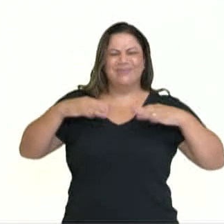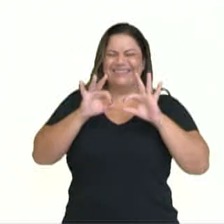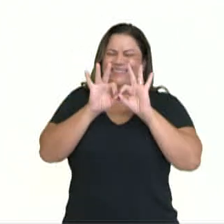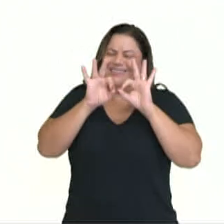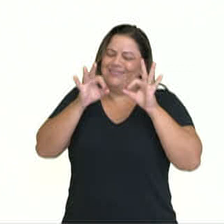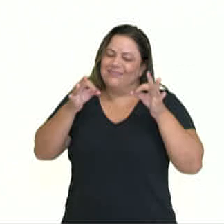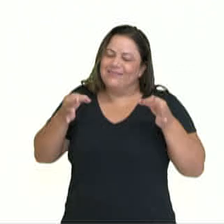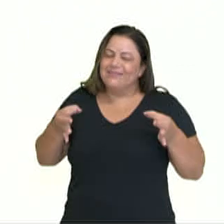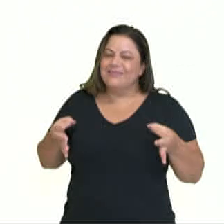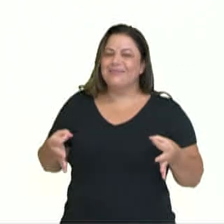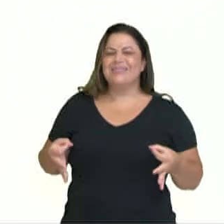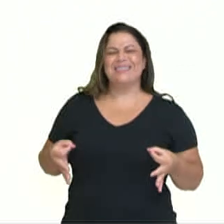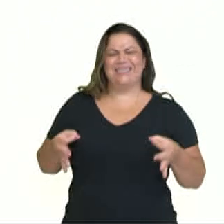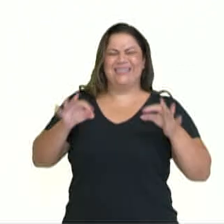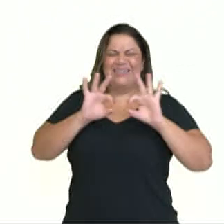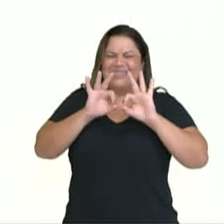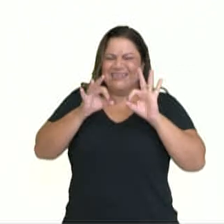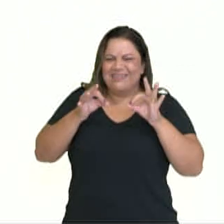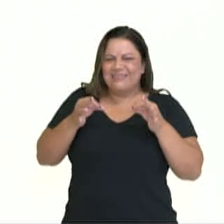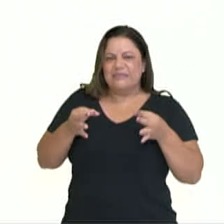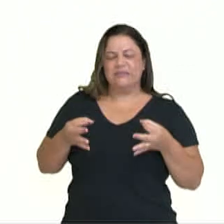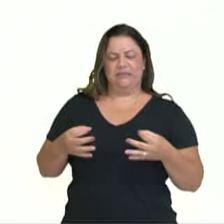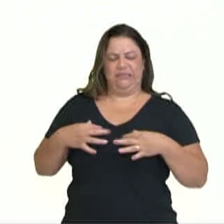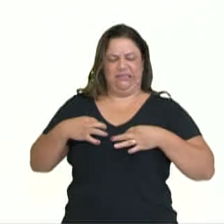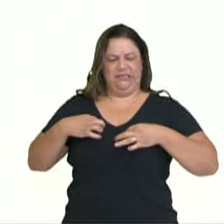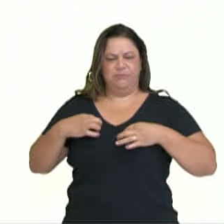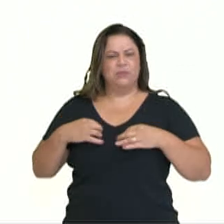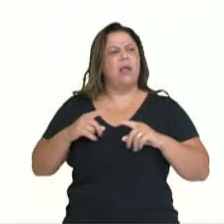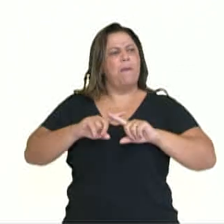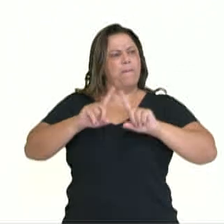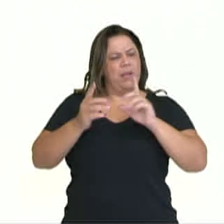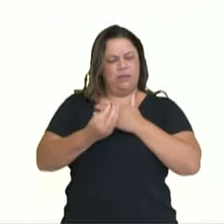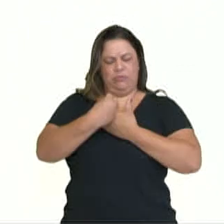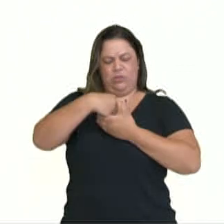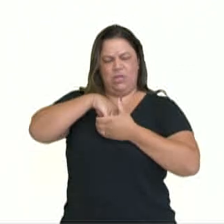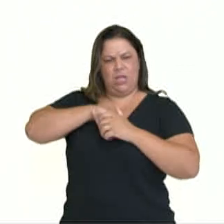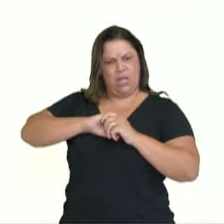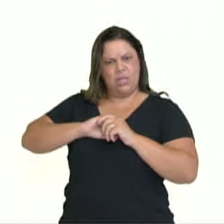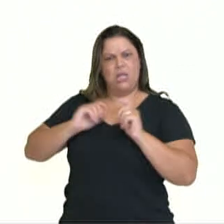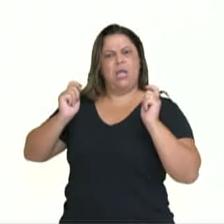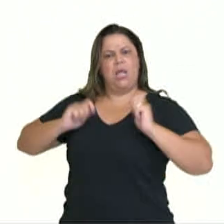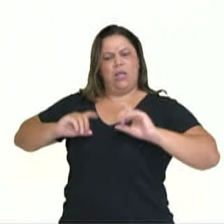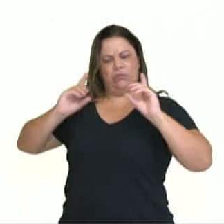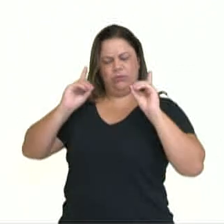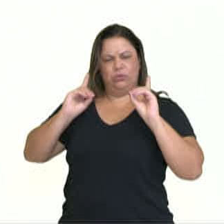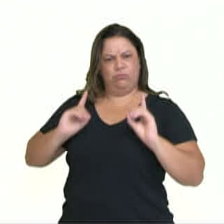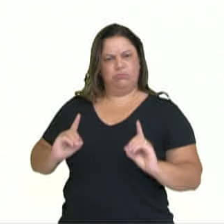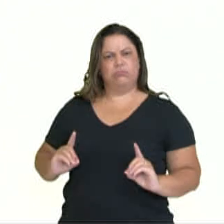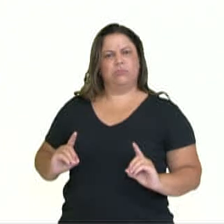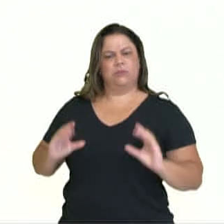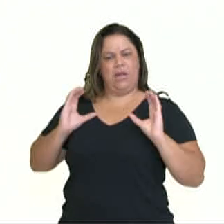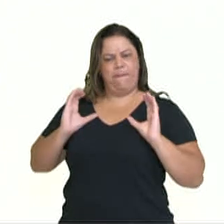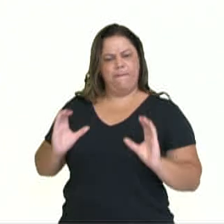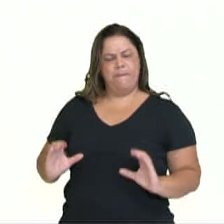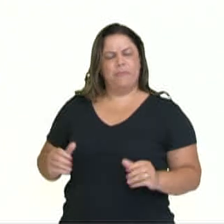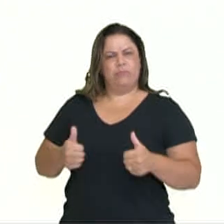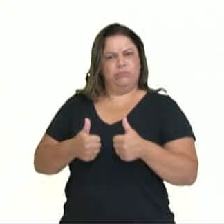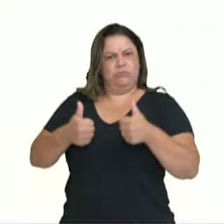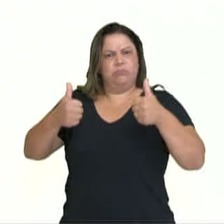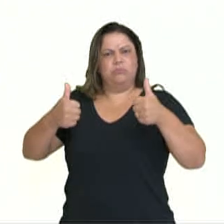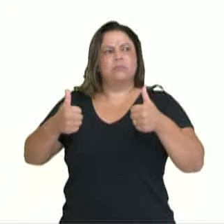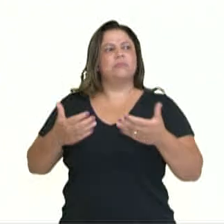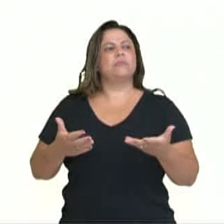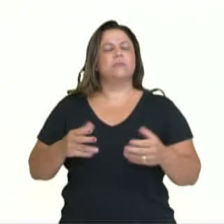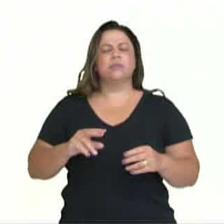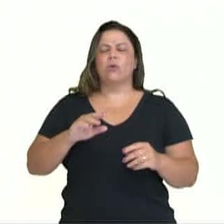pobres roupas puídas, tinham muito caráter, revestidas de uma certa dignidade. Levantou a